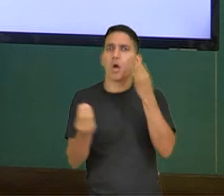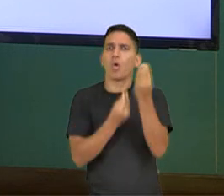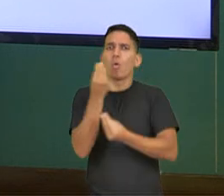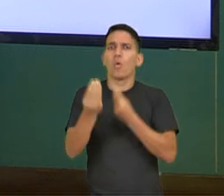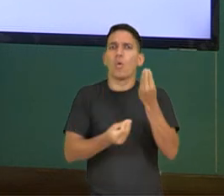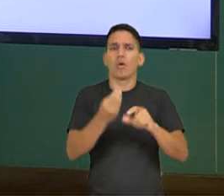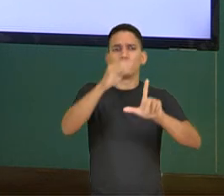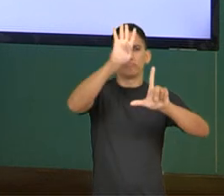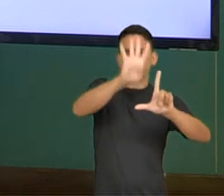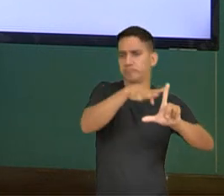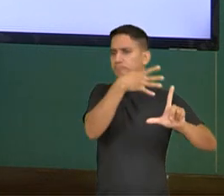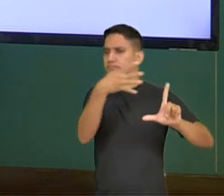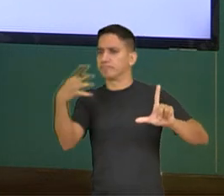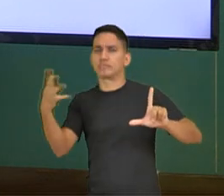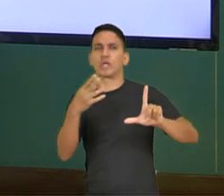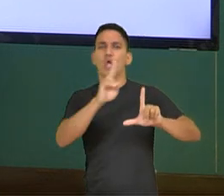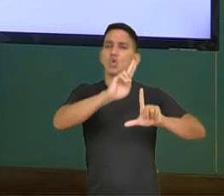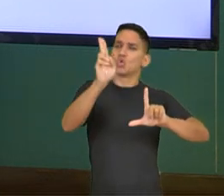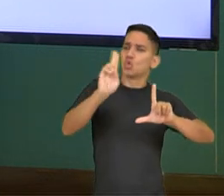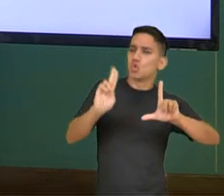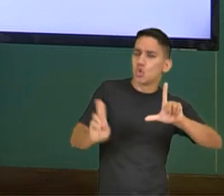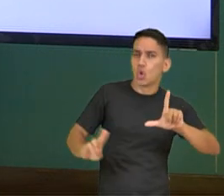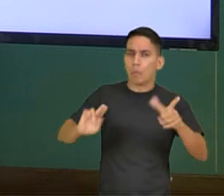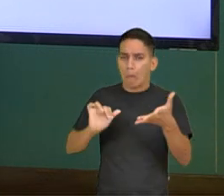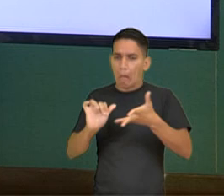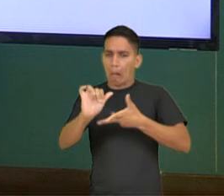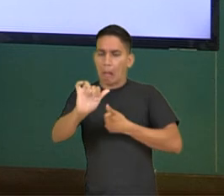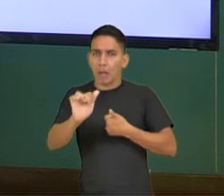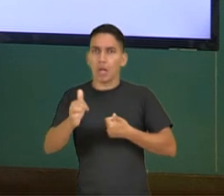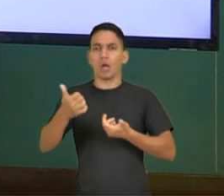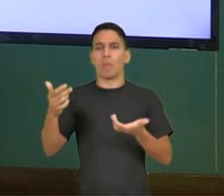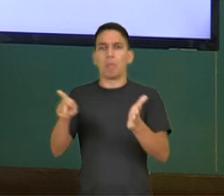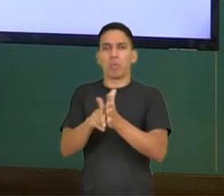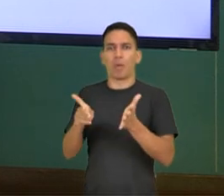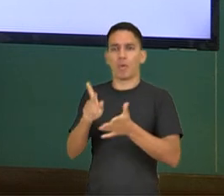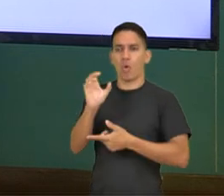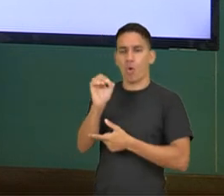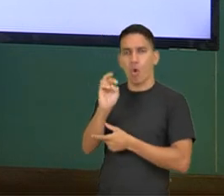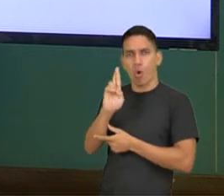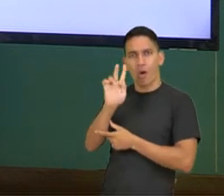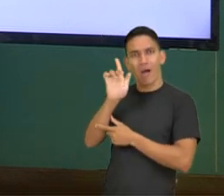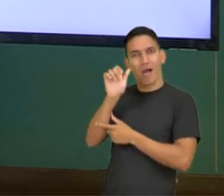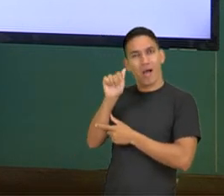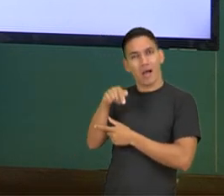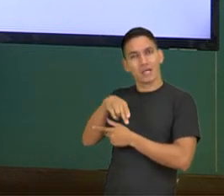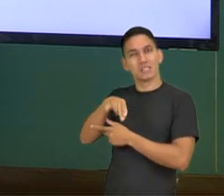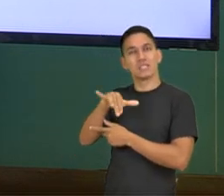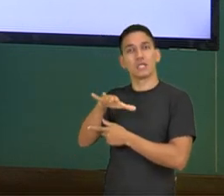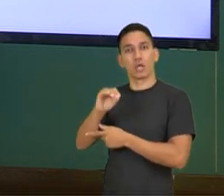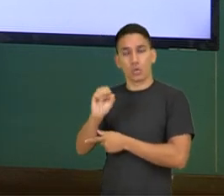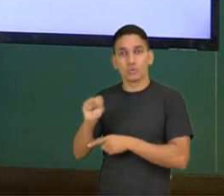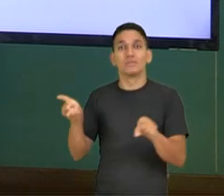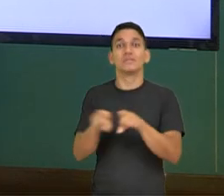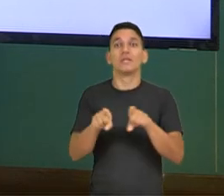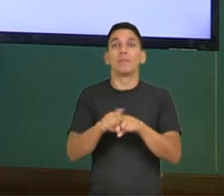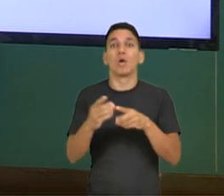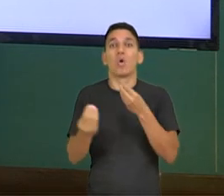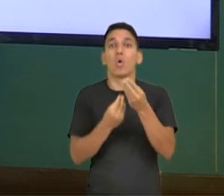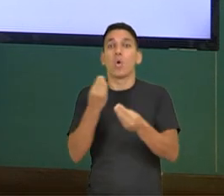de nomenclatura dos compostos orgânicos, compreender a nomenclatura dos hidrocarbonetos e,